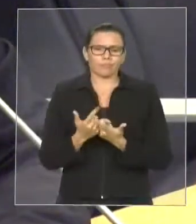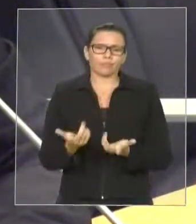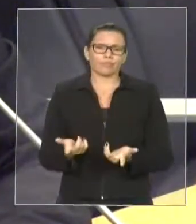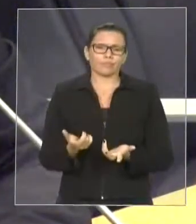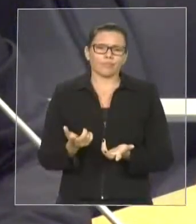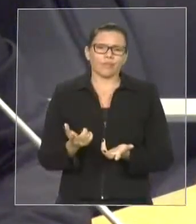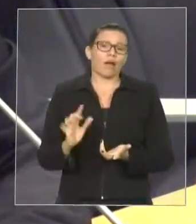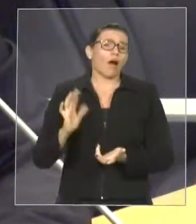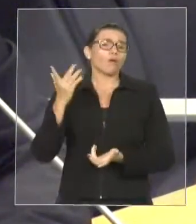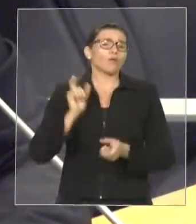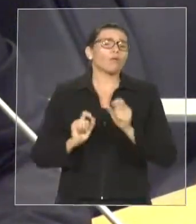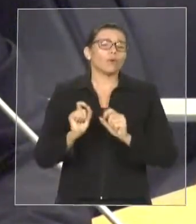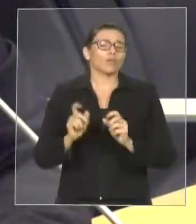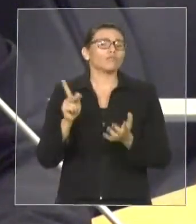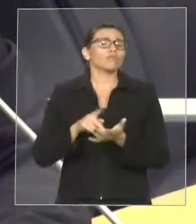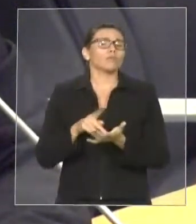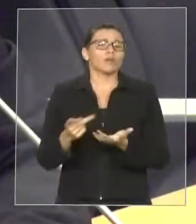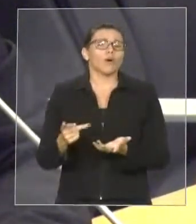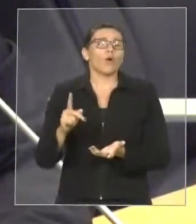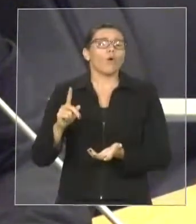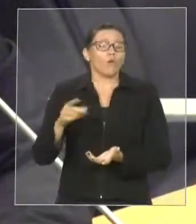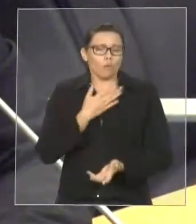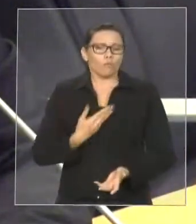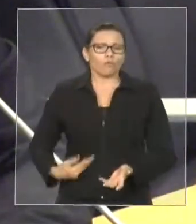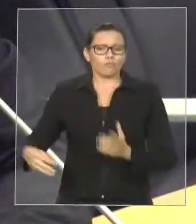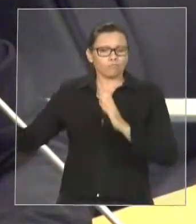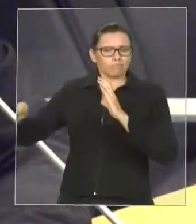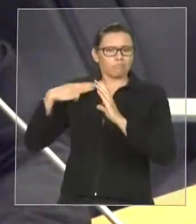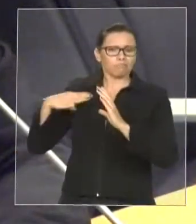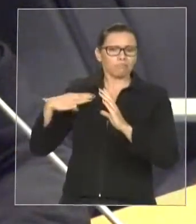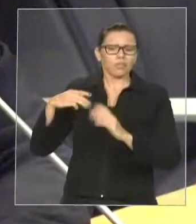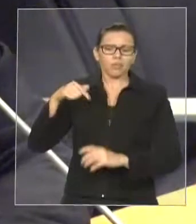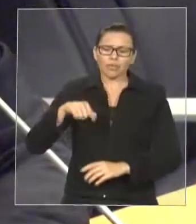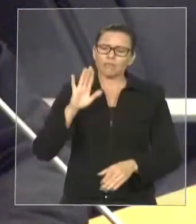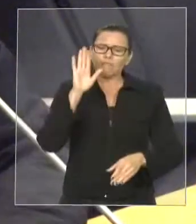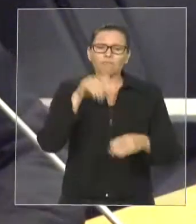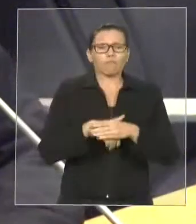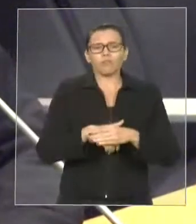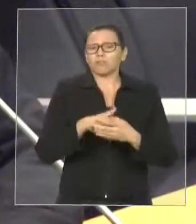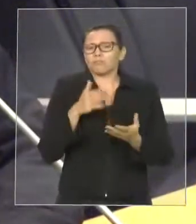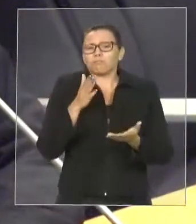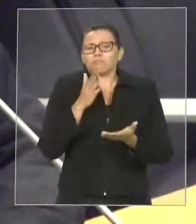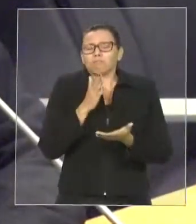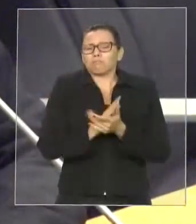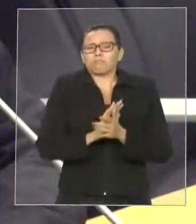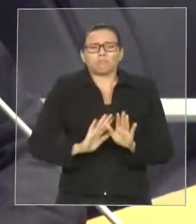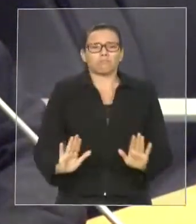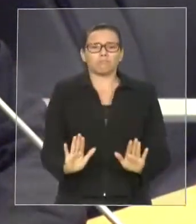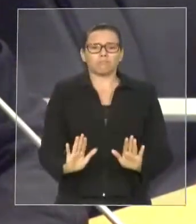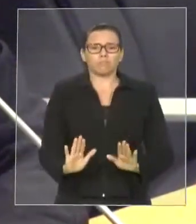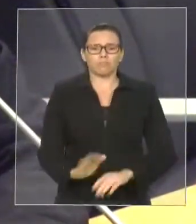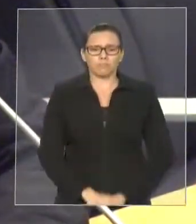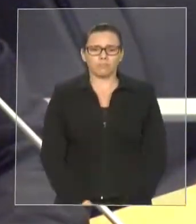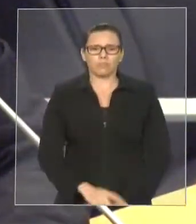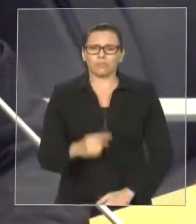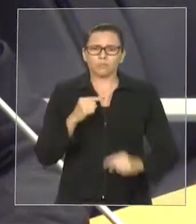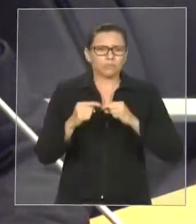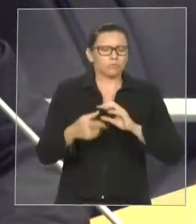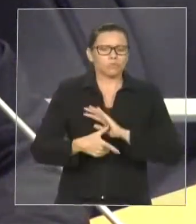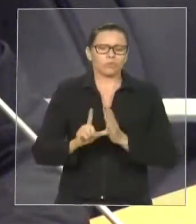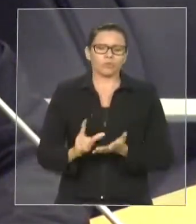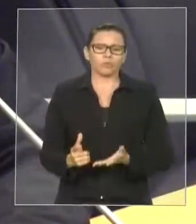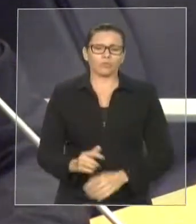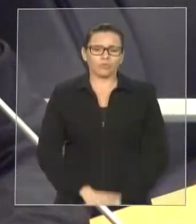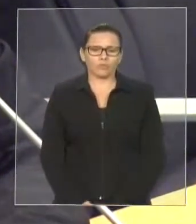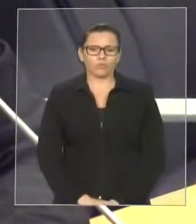cumpre-se. E essa casa, cada dia, vem servindo apenas para a sessão solene, para dar título